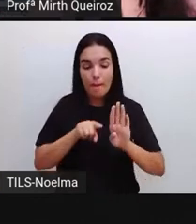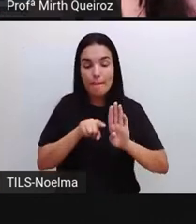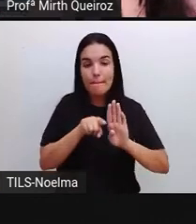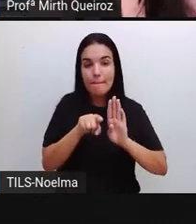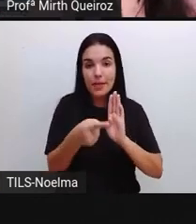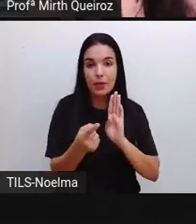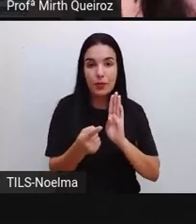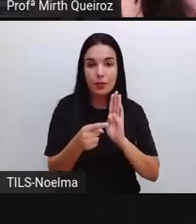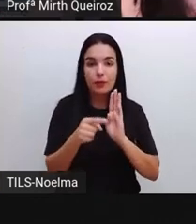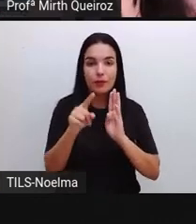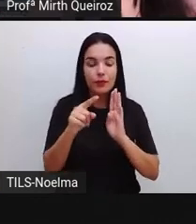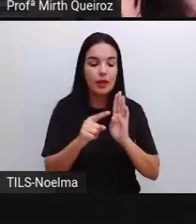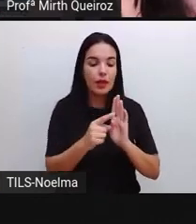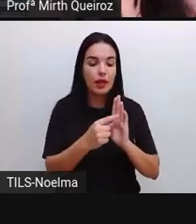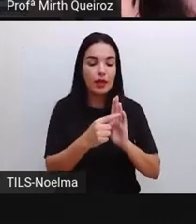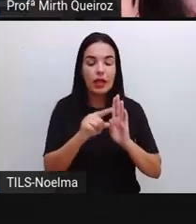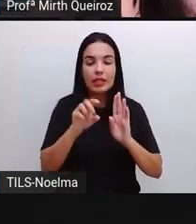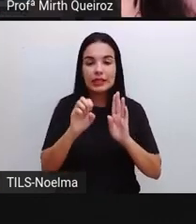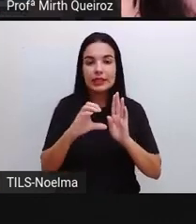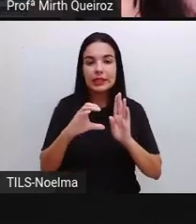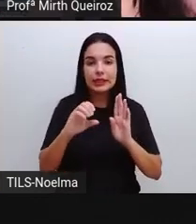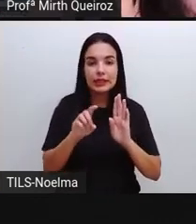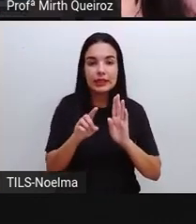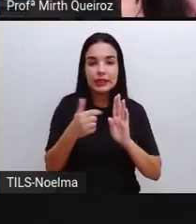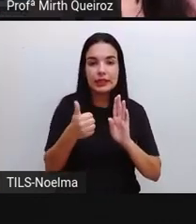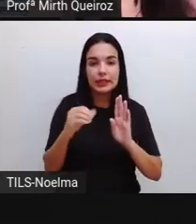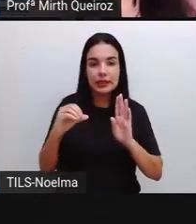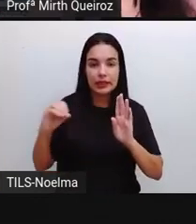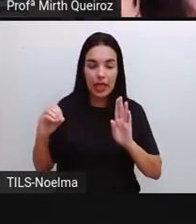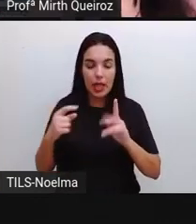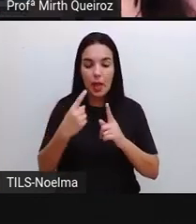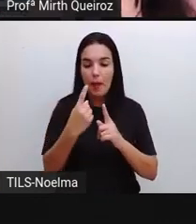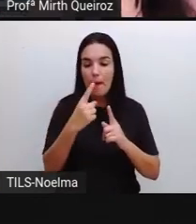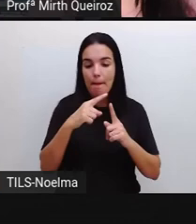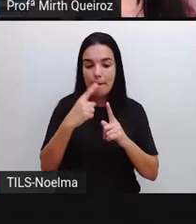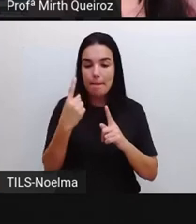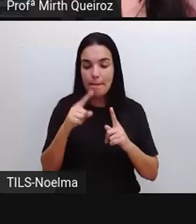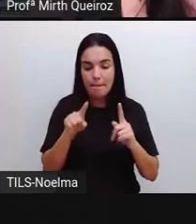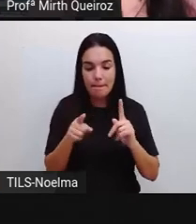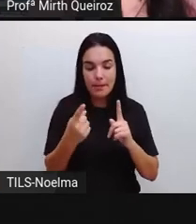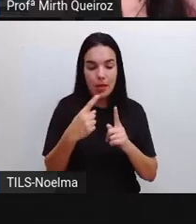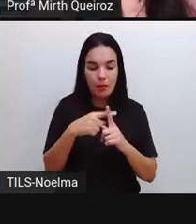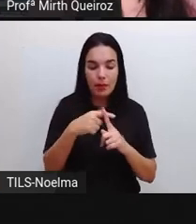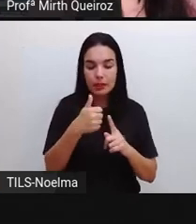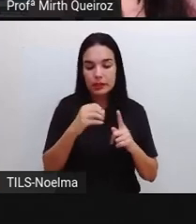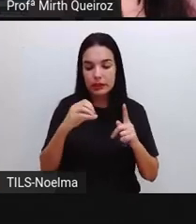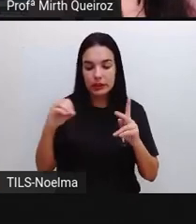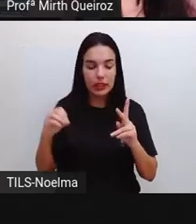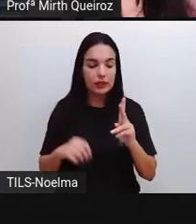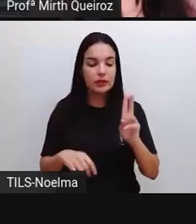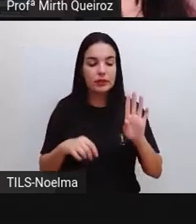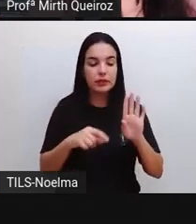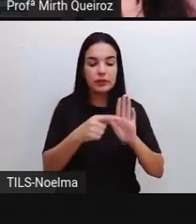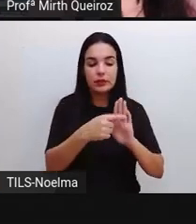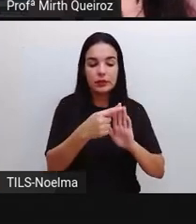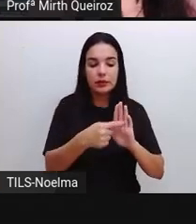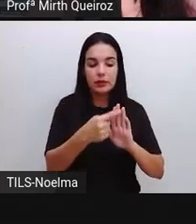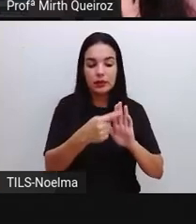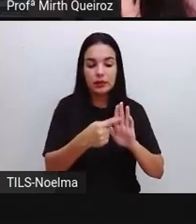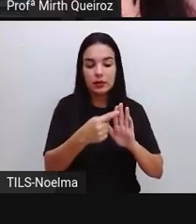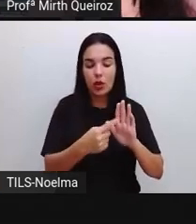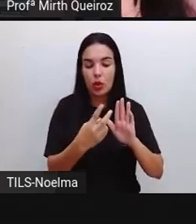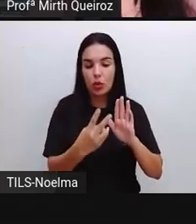1.000 un a pena segue né 1000 mais 100 mil e cem duas dezenas